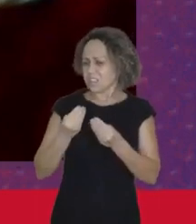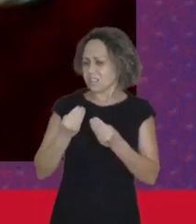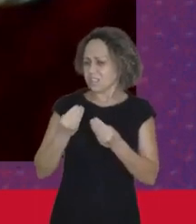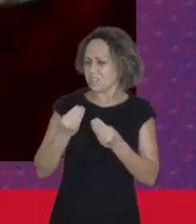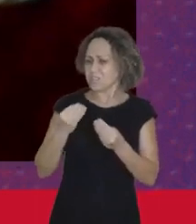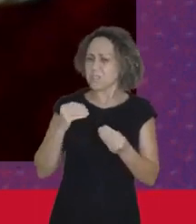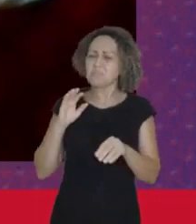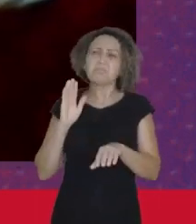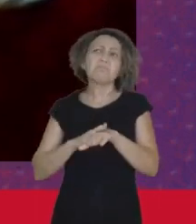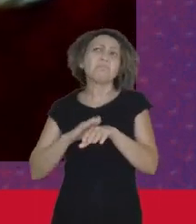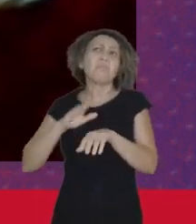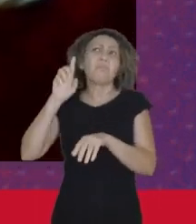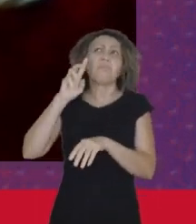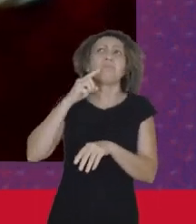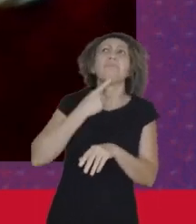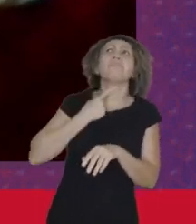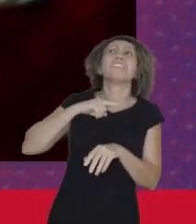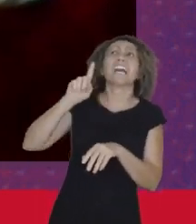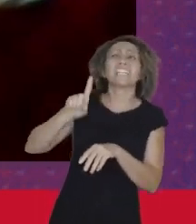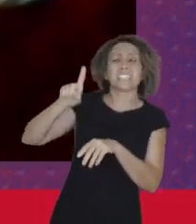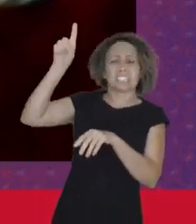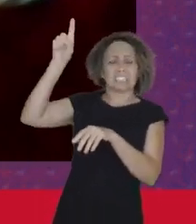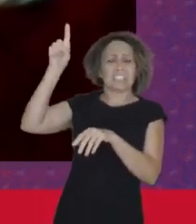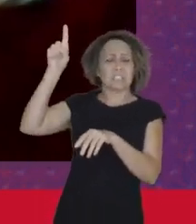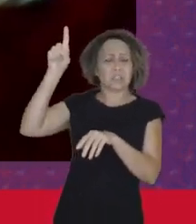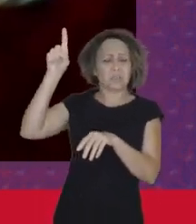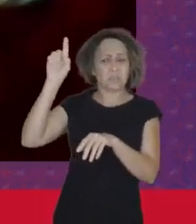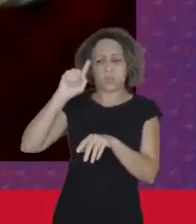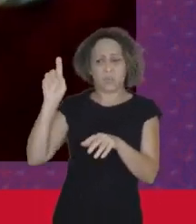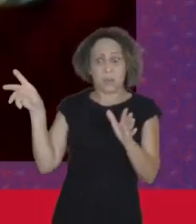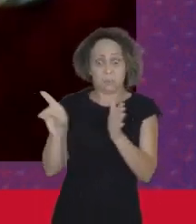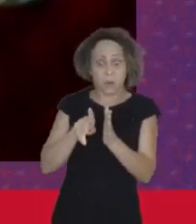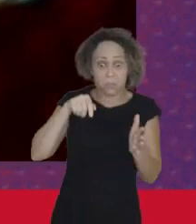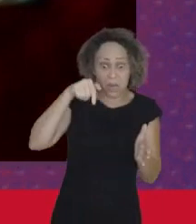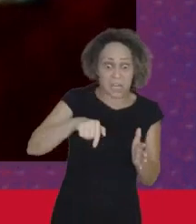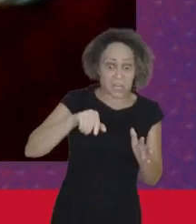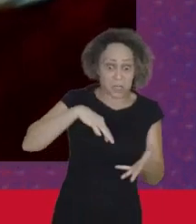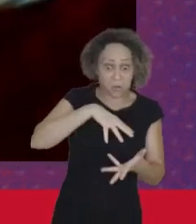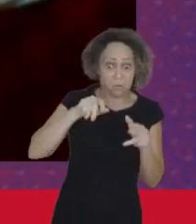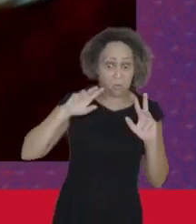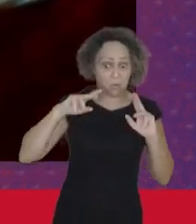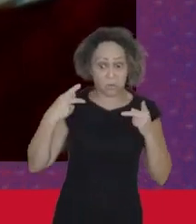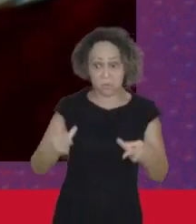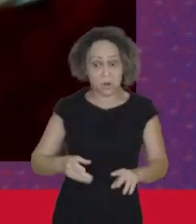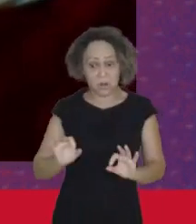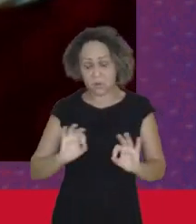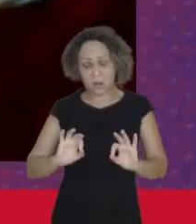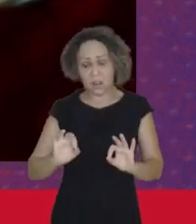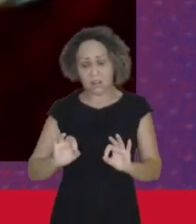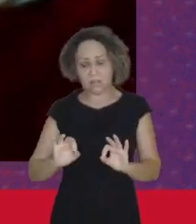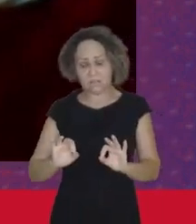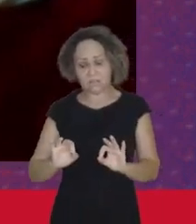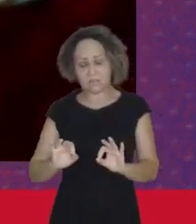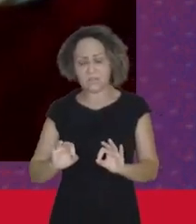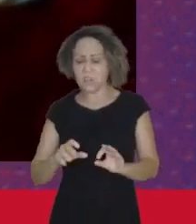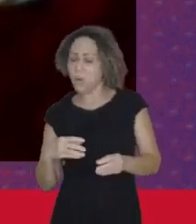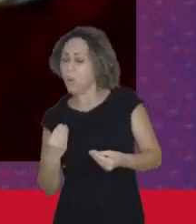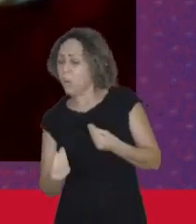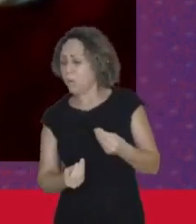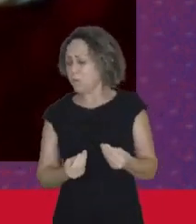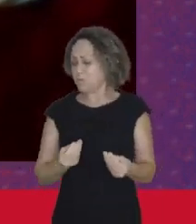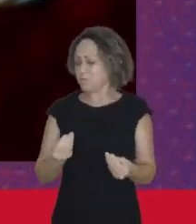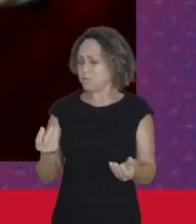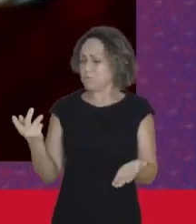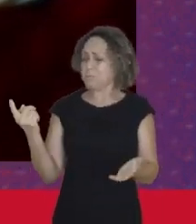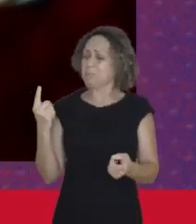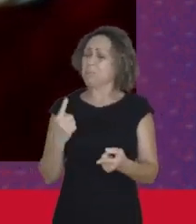de Deus, ou por ser uma consequência do pecado. Então, a ideia da deficiência